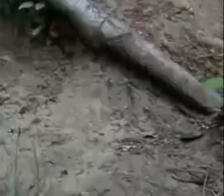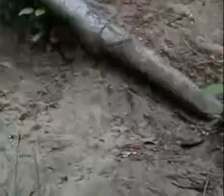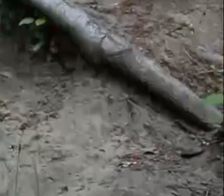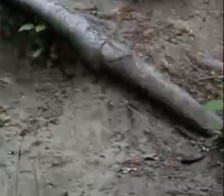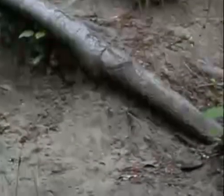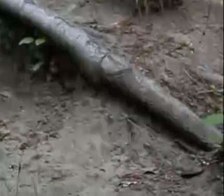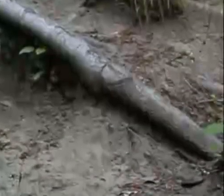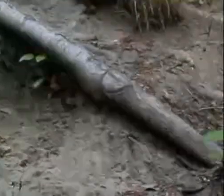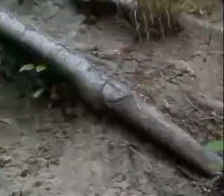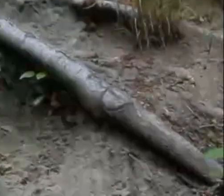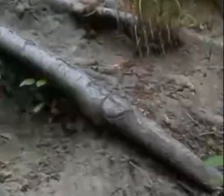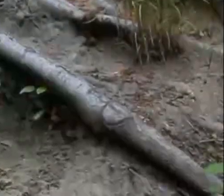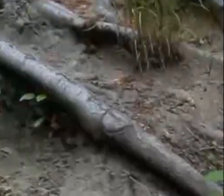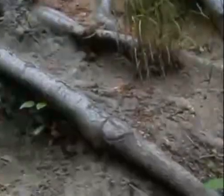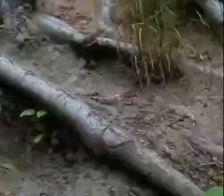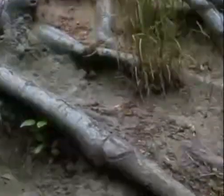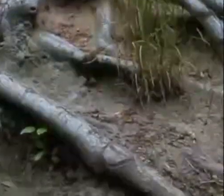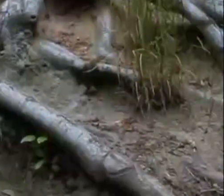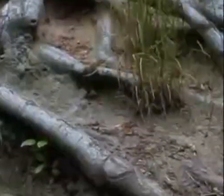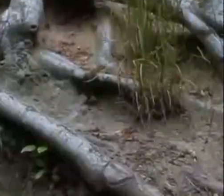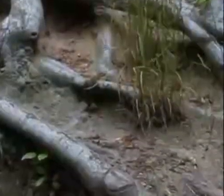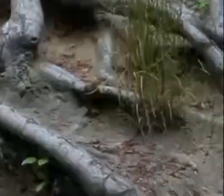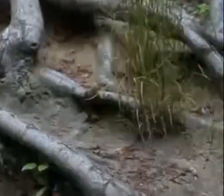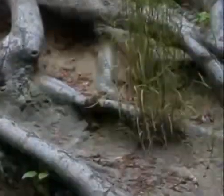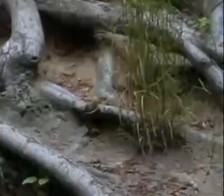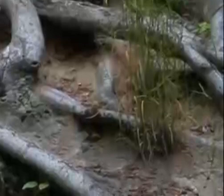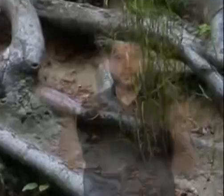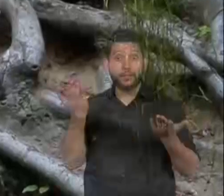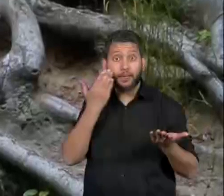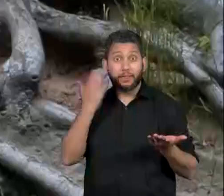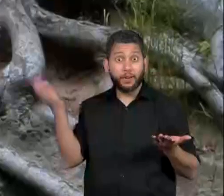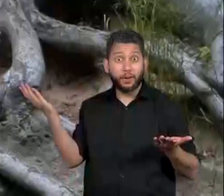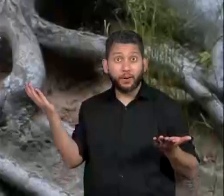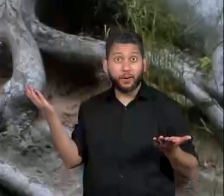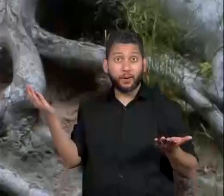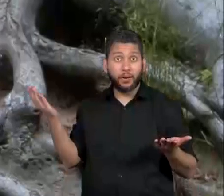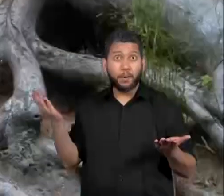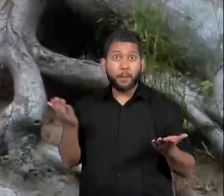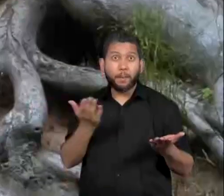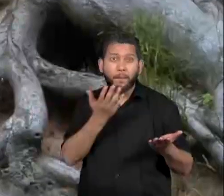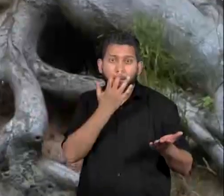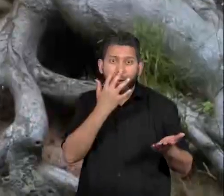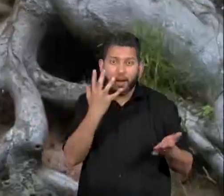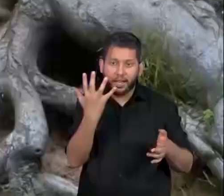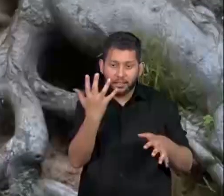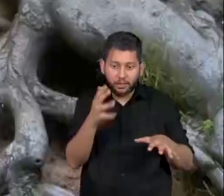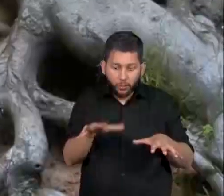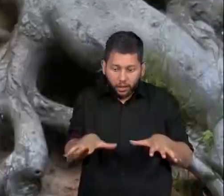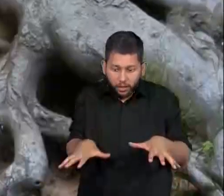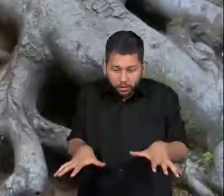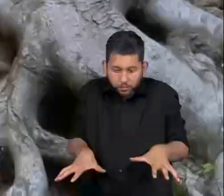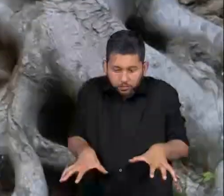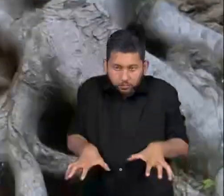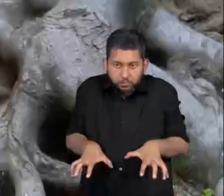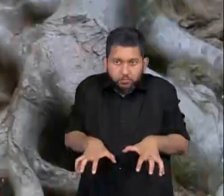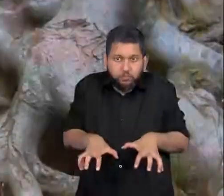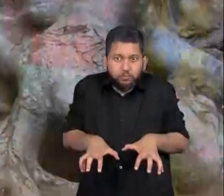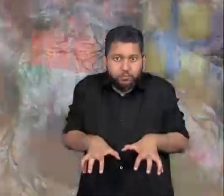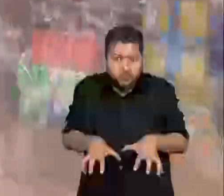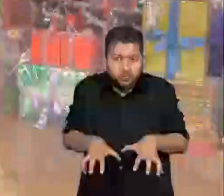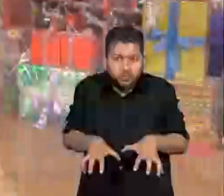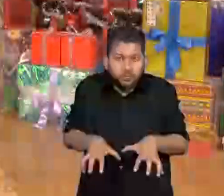Sim, exatamente, né? E elas fazem, né, como um arco sustentando o vegetal,